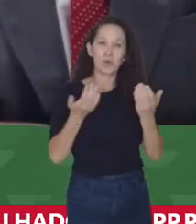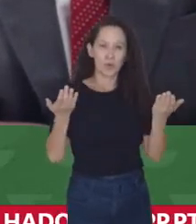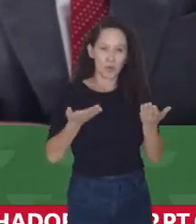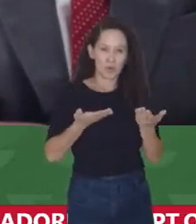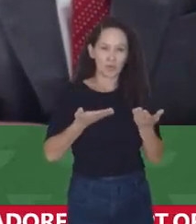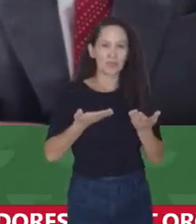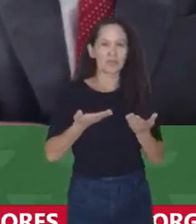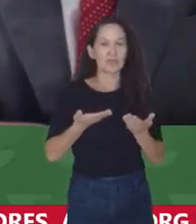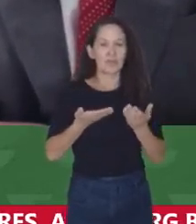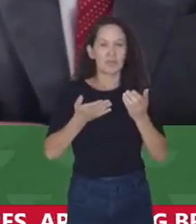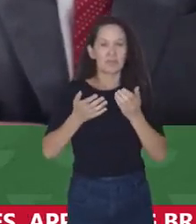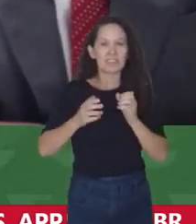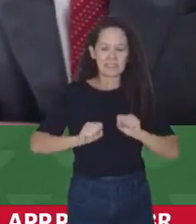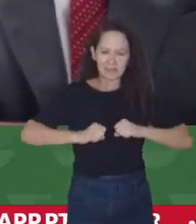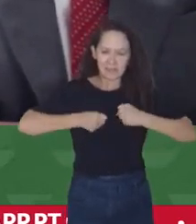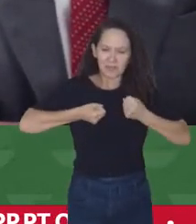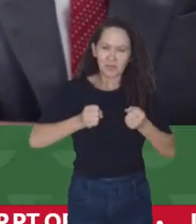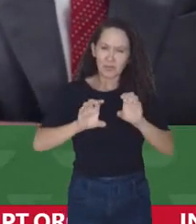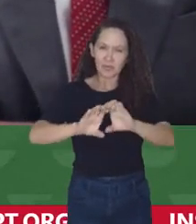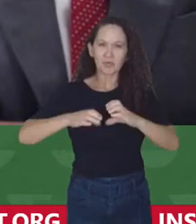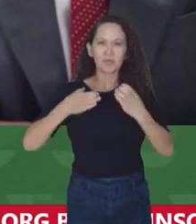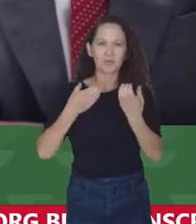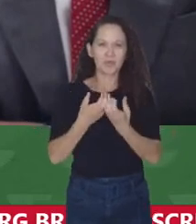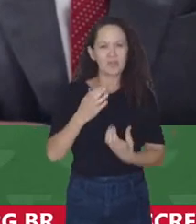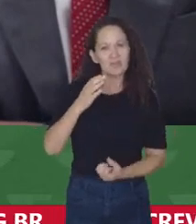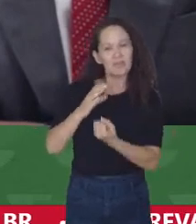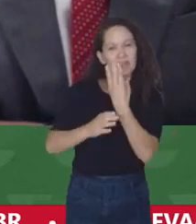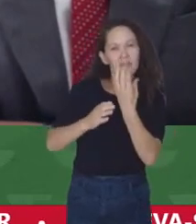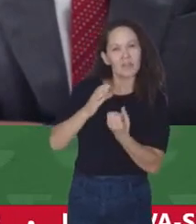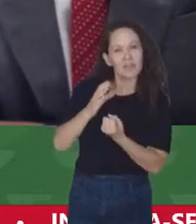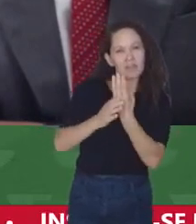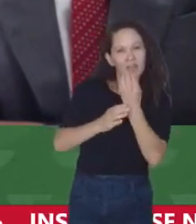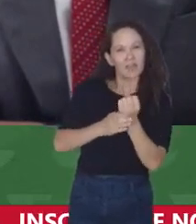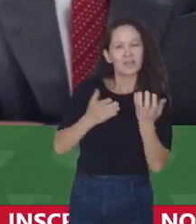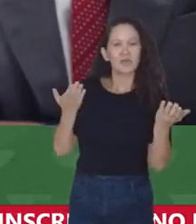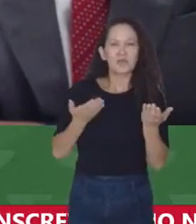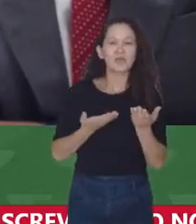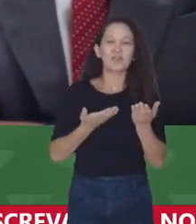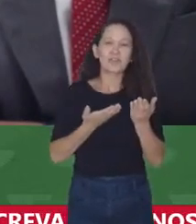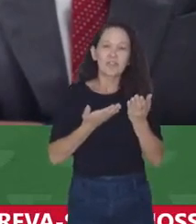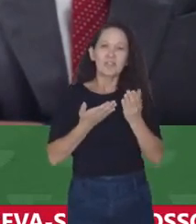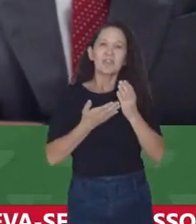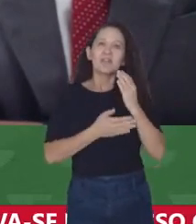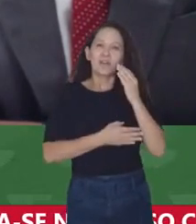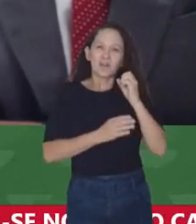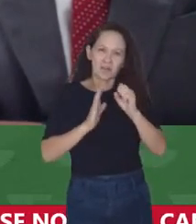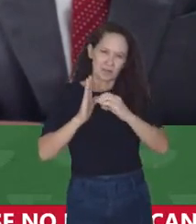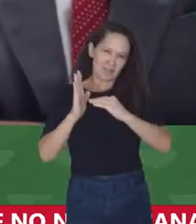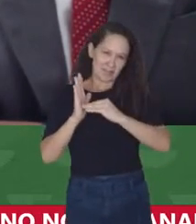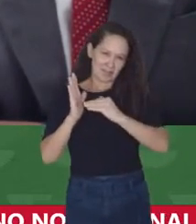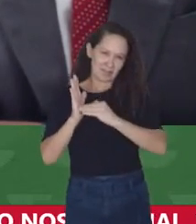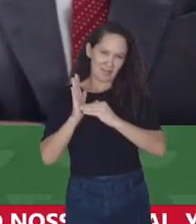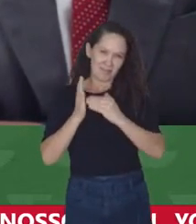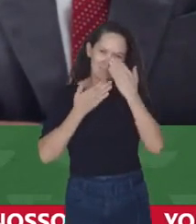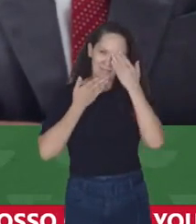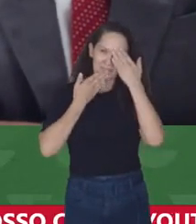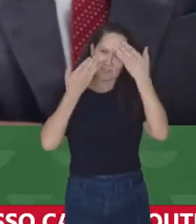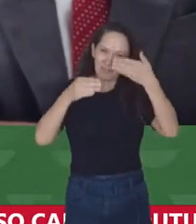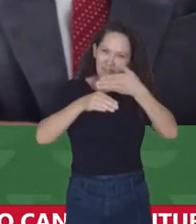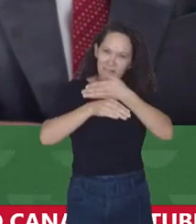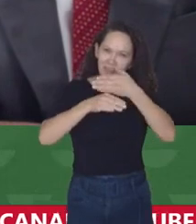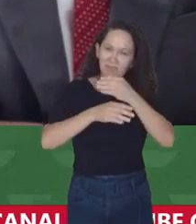exercício, desse esforço coletivo de ter construído o seminário. Quero agradecer a presença e a contribuição